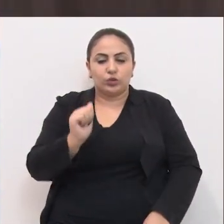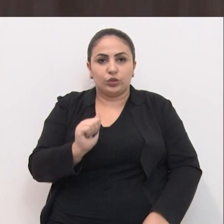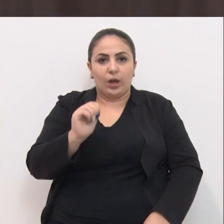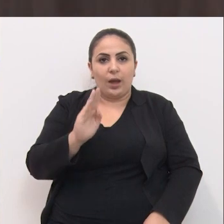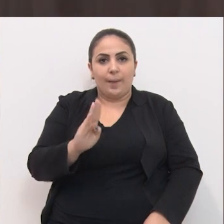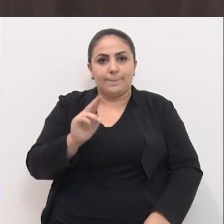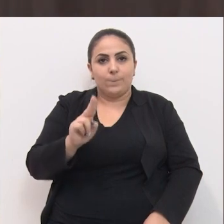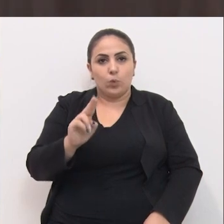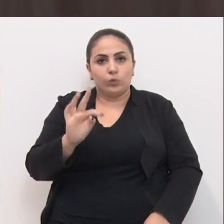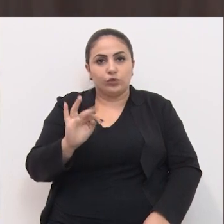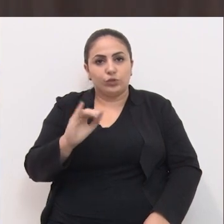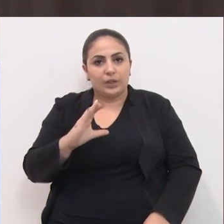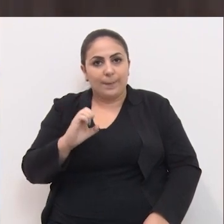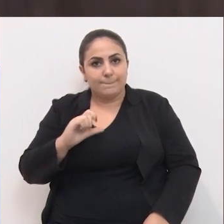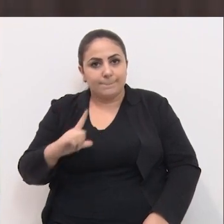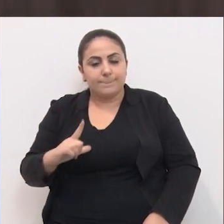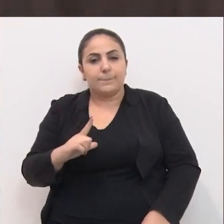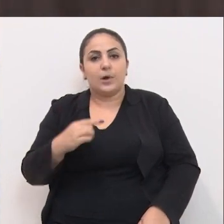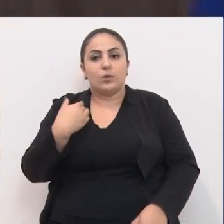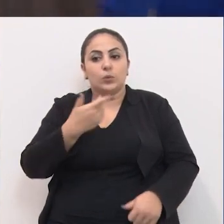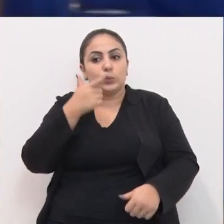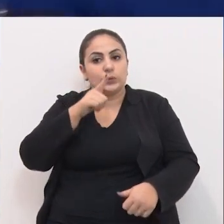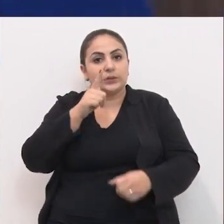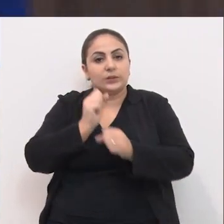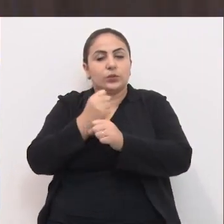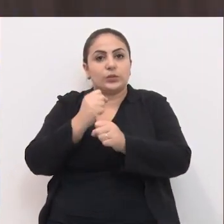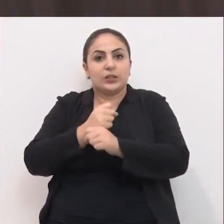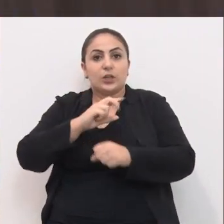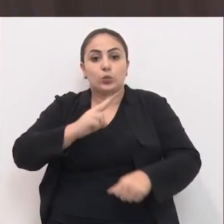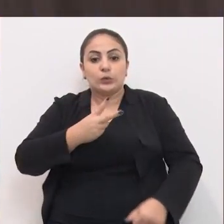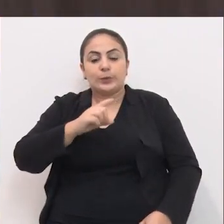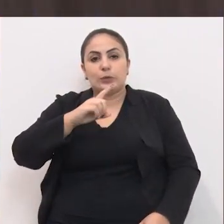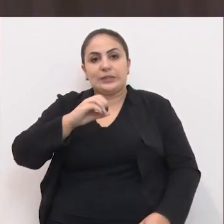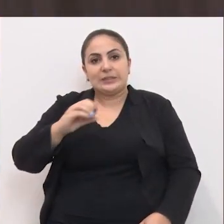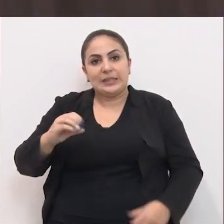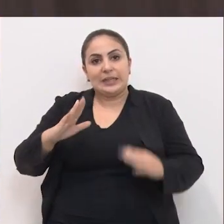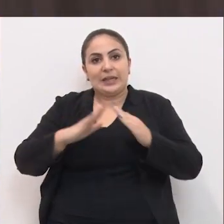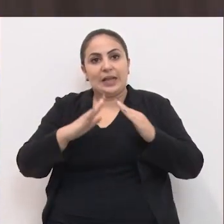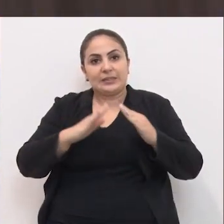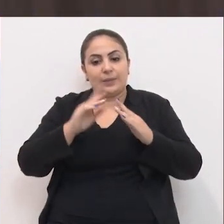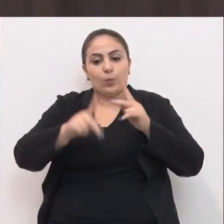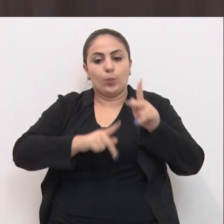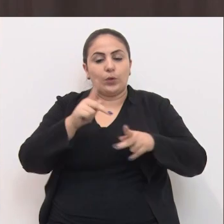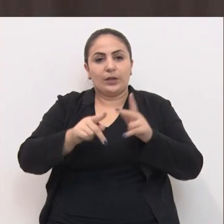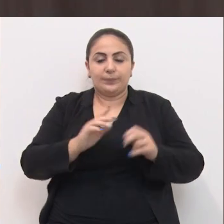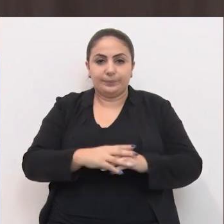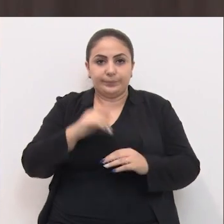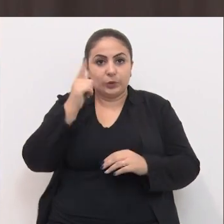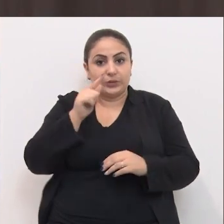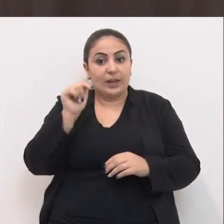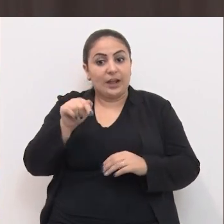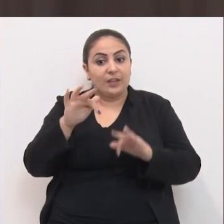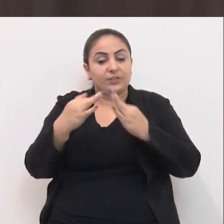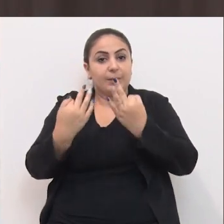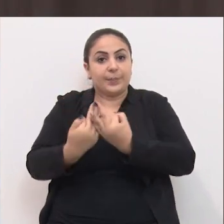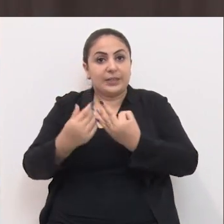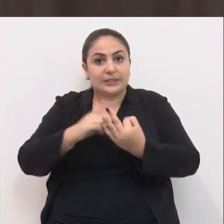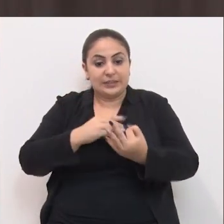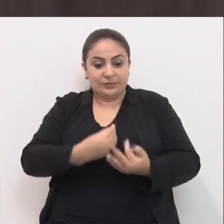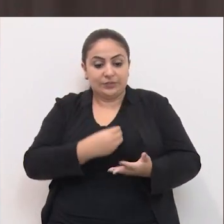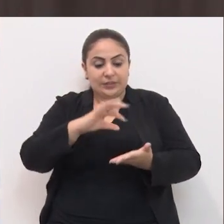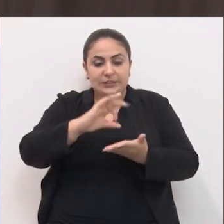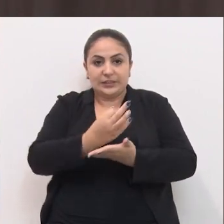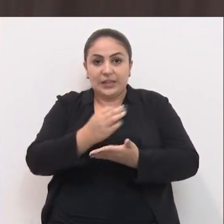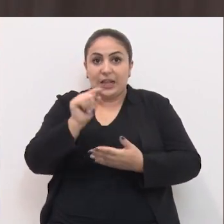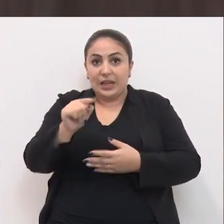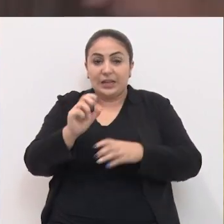beneficiar mais de 2.000 famílias inscritas na Secretaria de Habitação. É um projeto de nossa autoria, né, onde